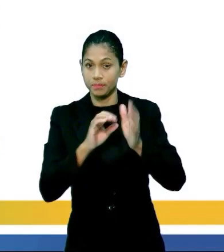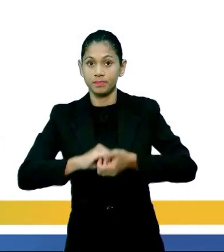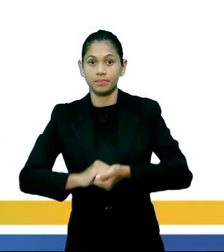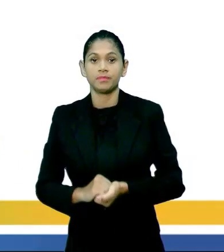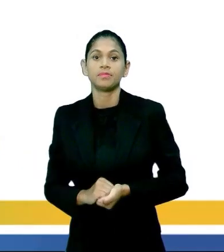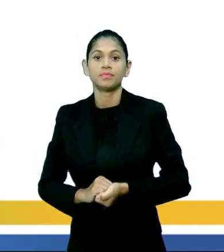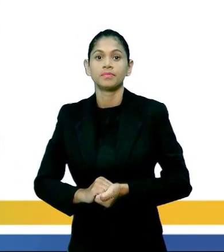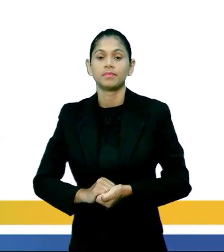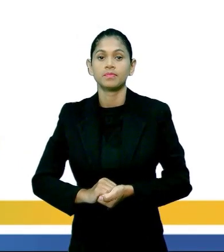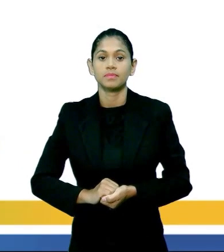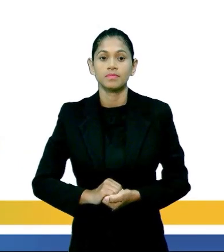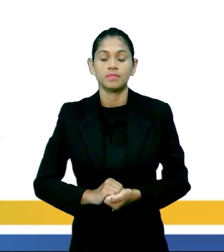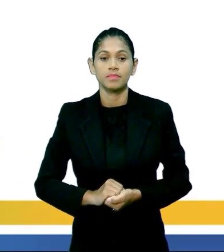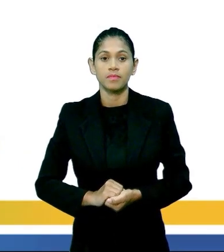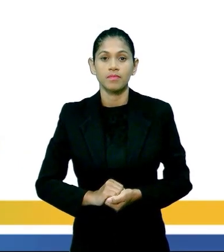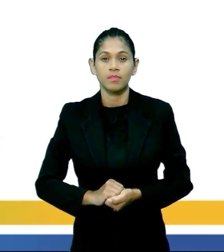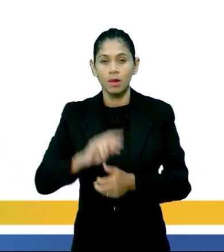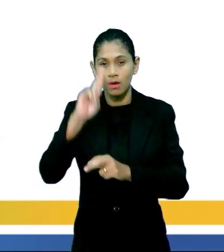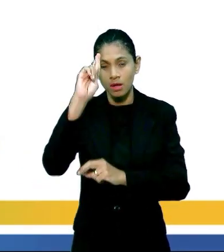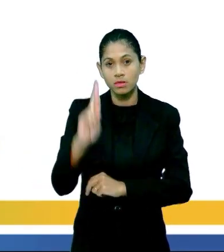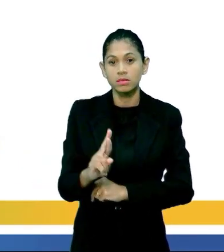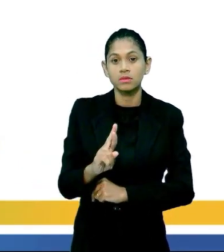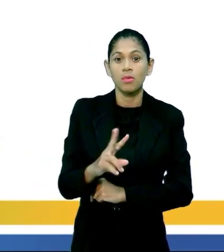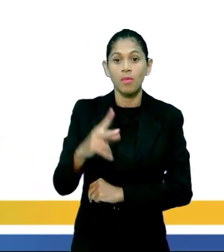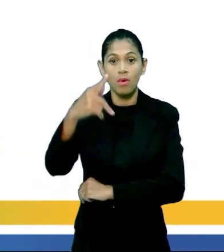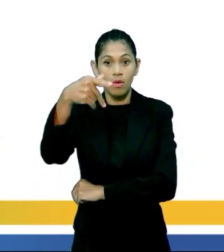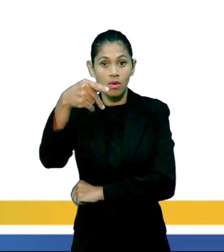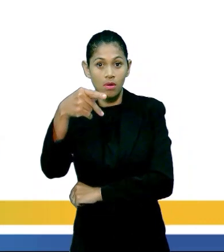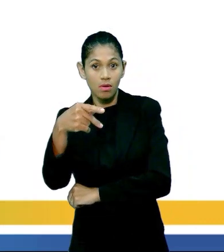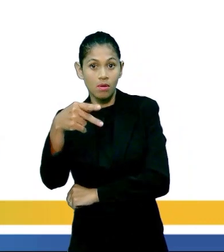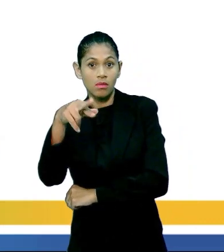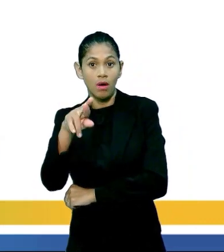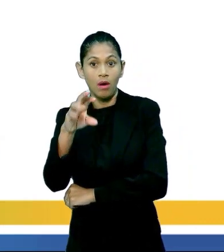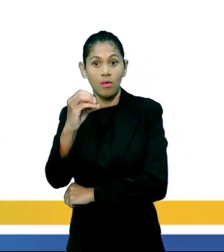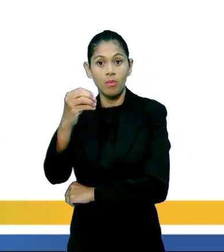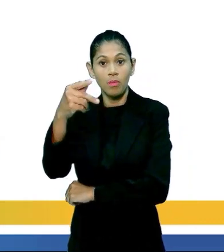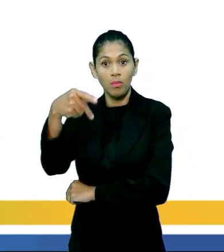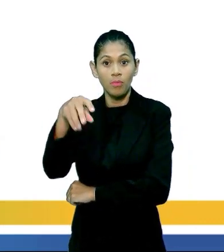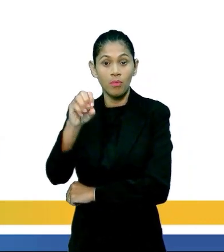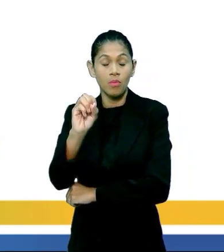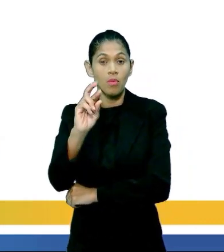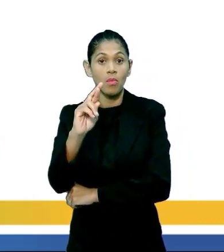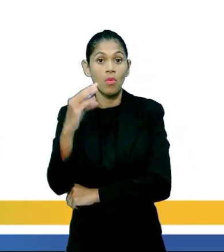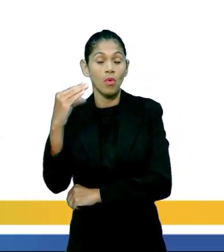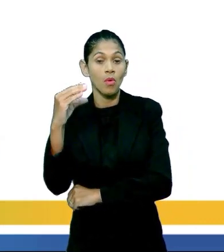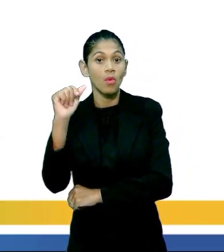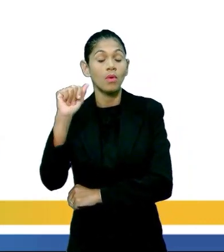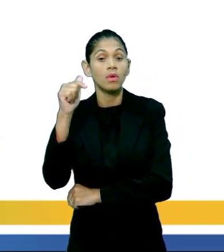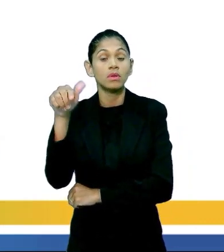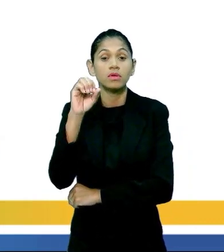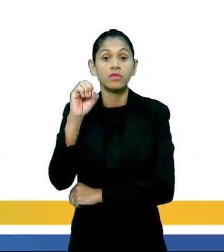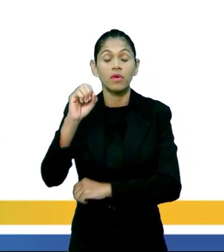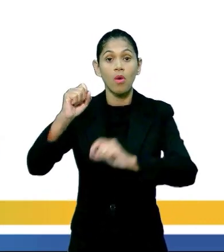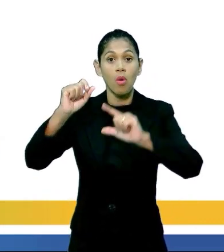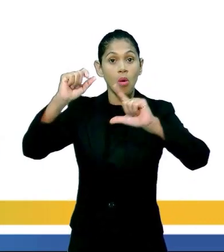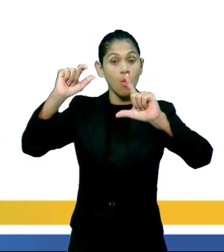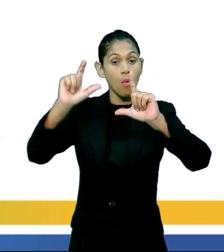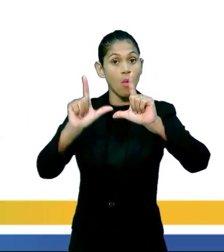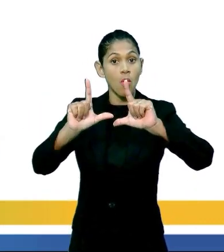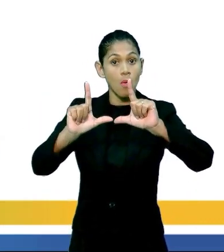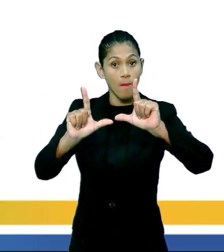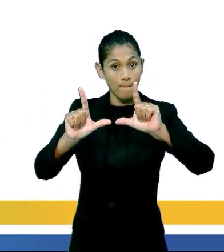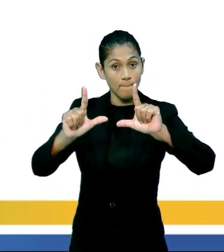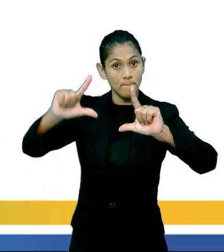hoje. Razão e proporção. O conceito de razão está relacionado com o conceito de